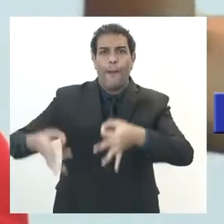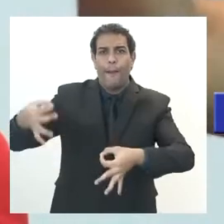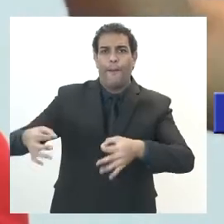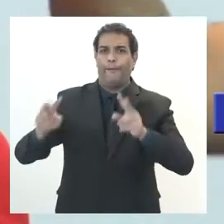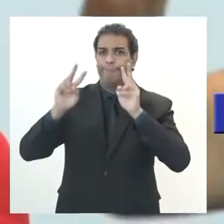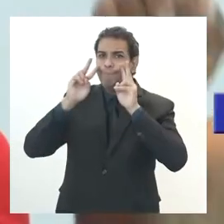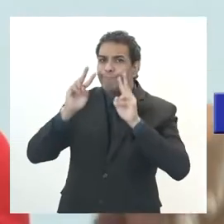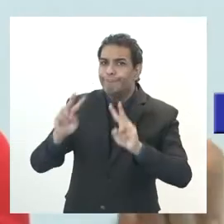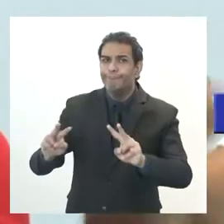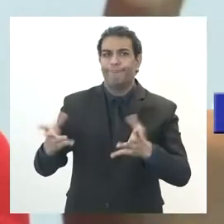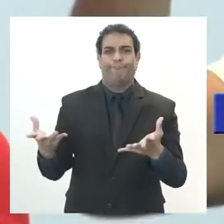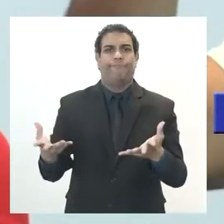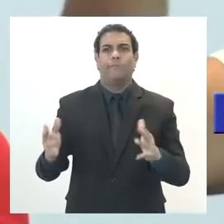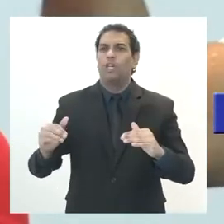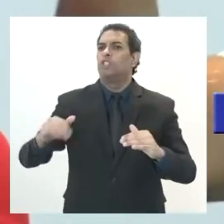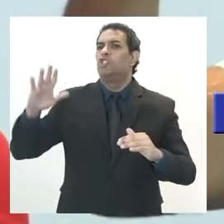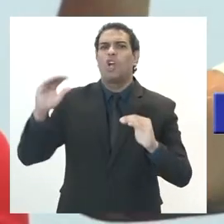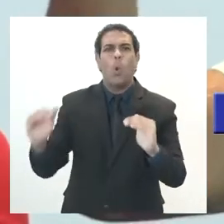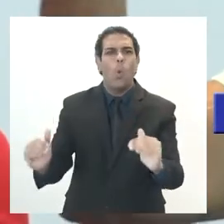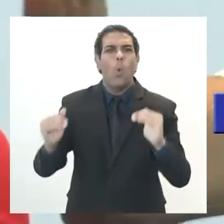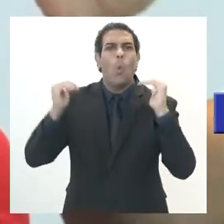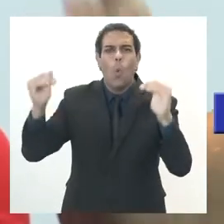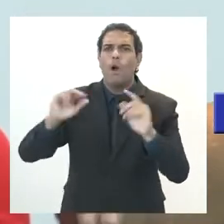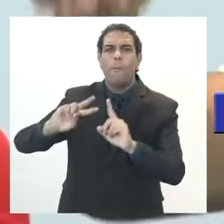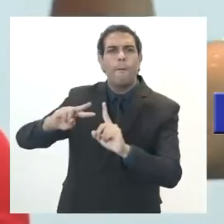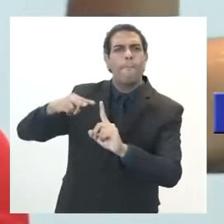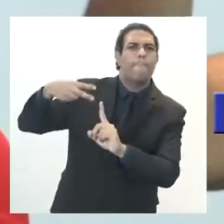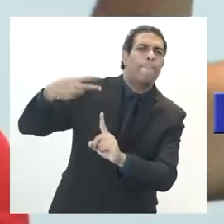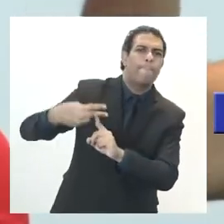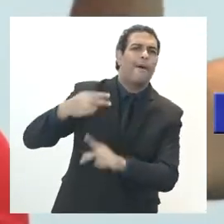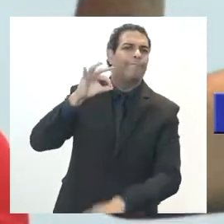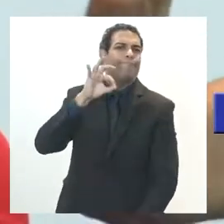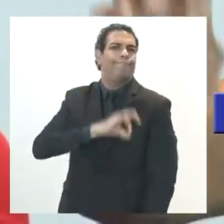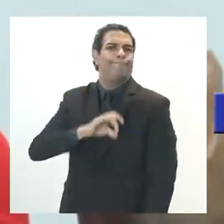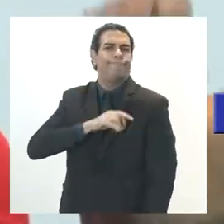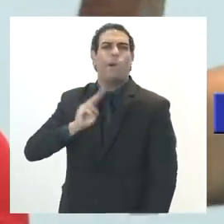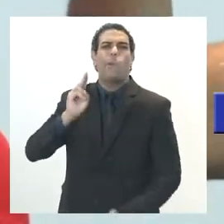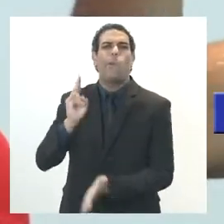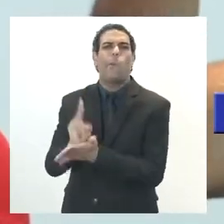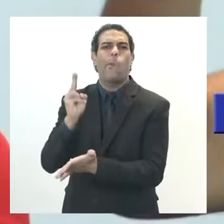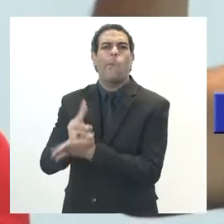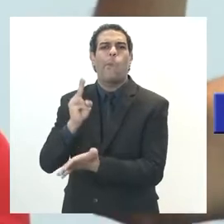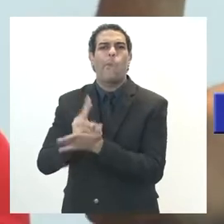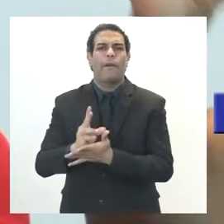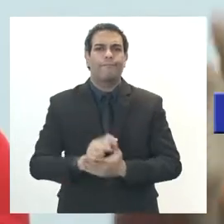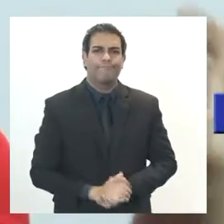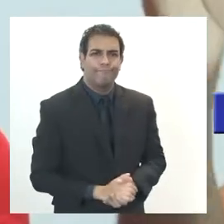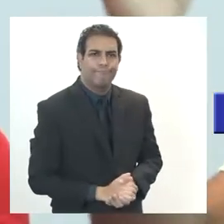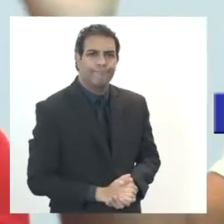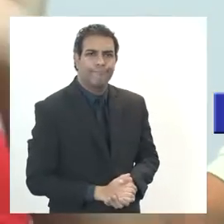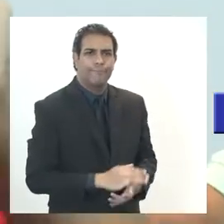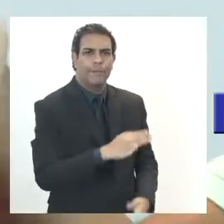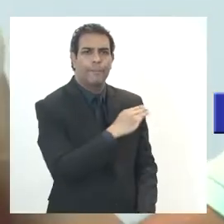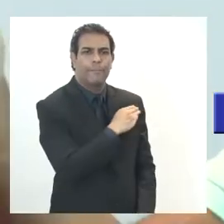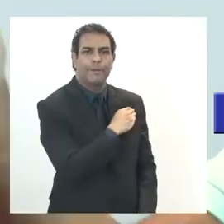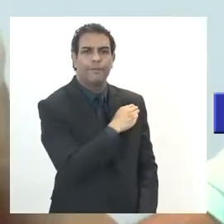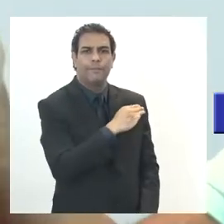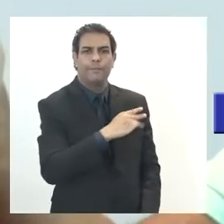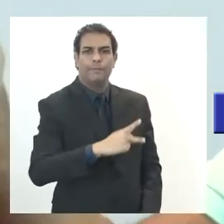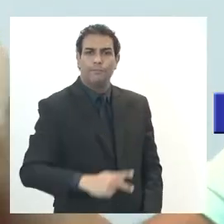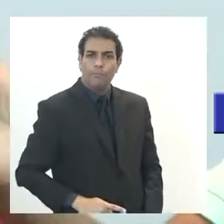exemplo judicial lá Os Supremos sempre tem os seus aumentos Ministério públicos e os